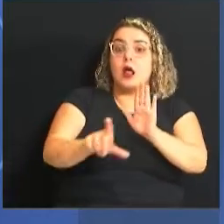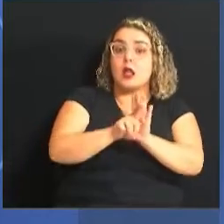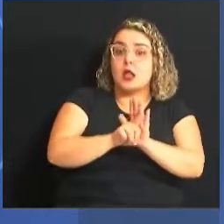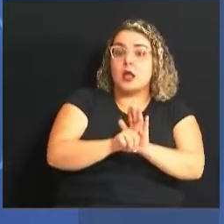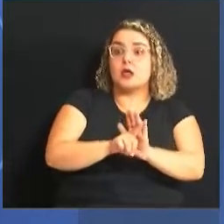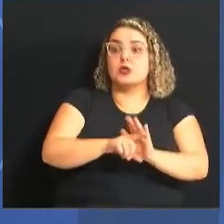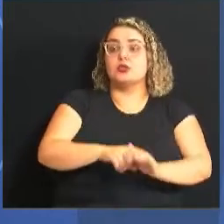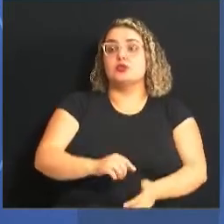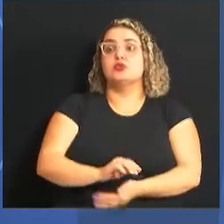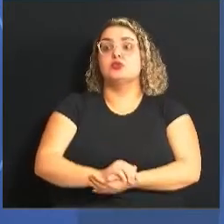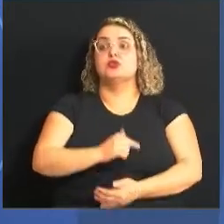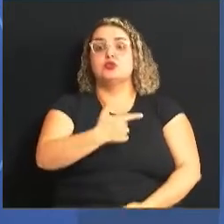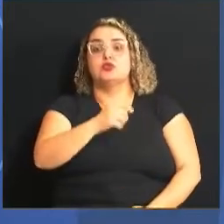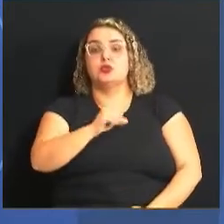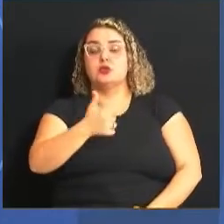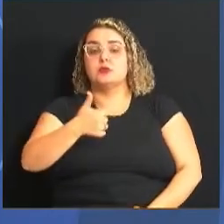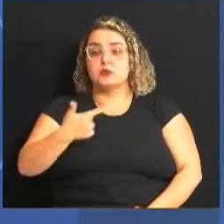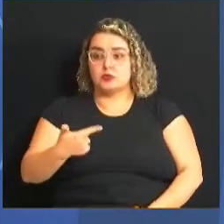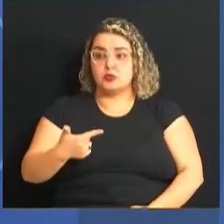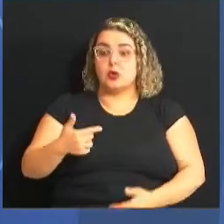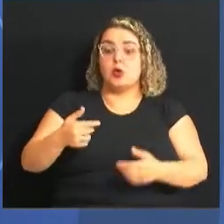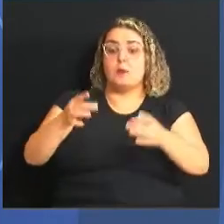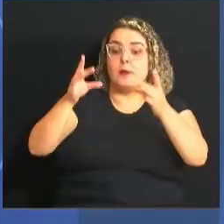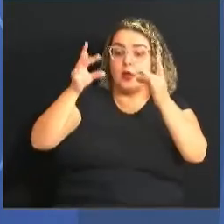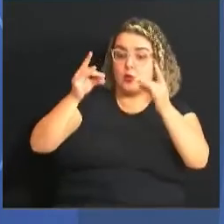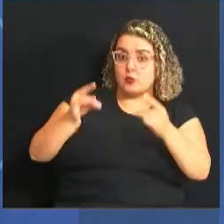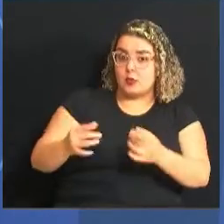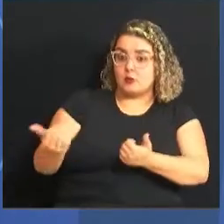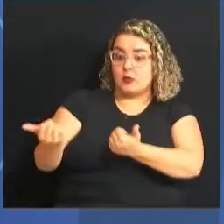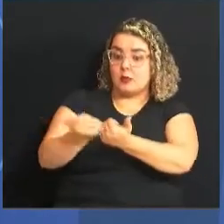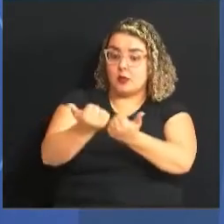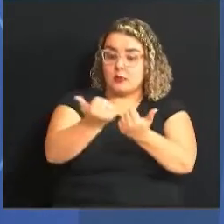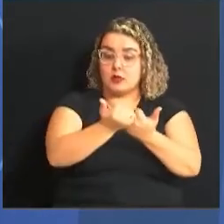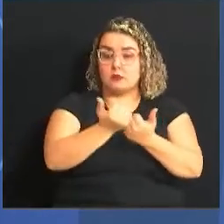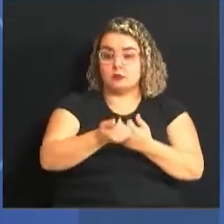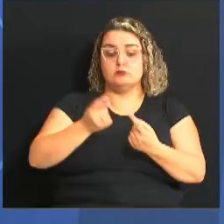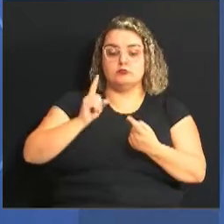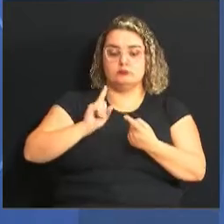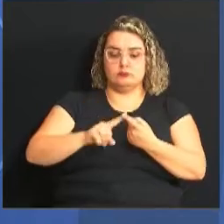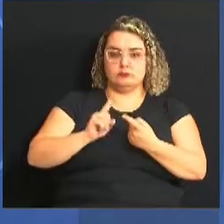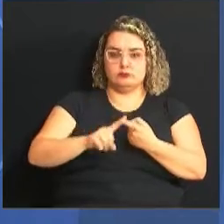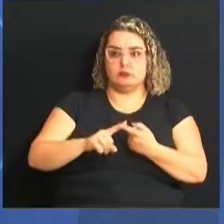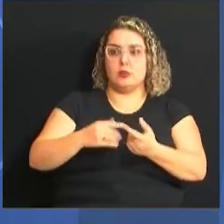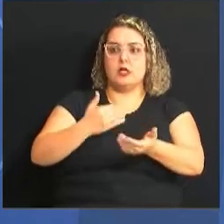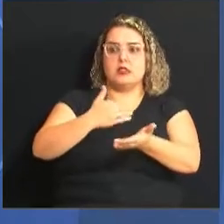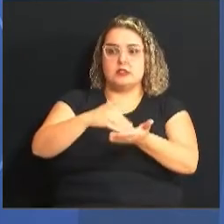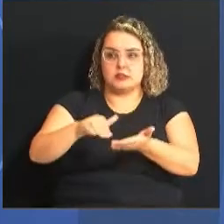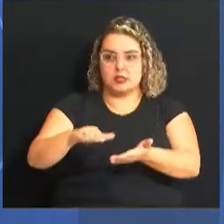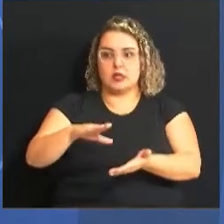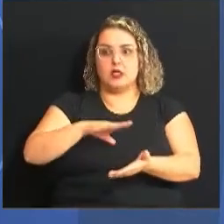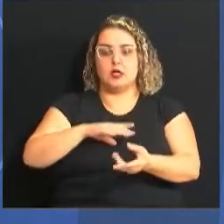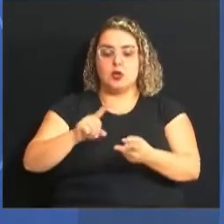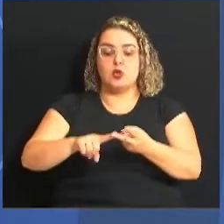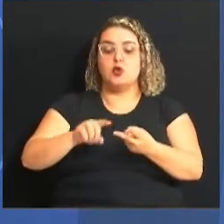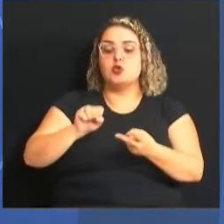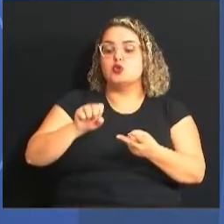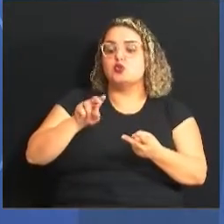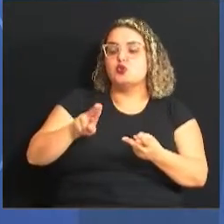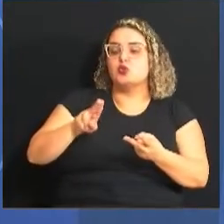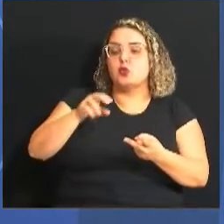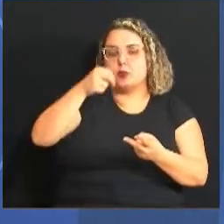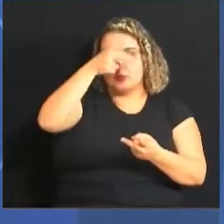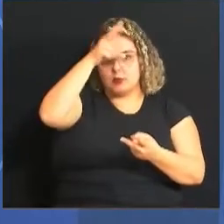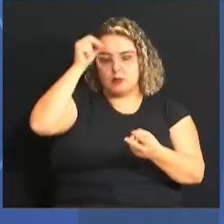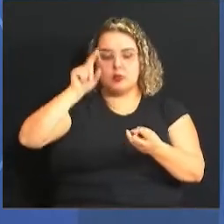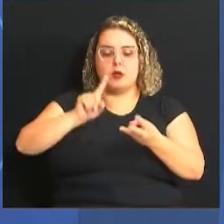dos critérios para a nomeação de alguns cargos. São eles: secretário municipal, subprefeito, diretores